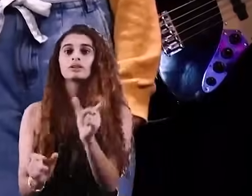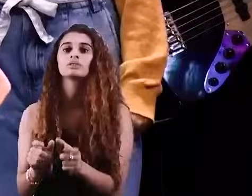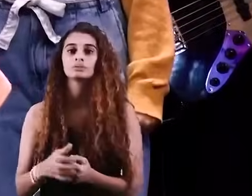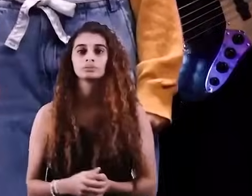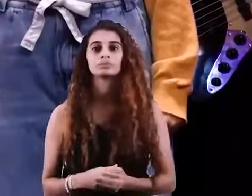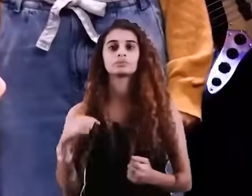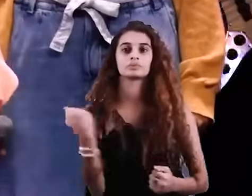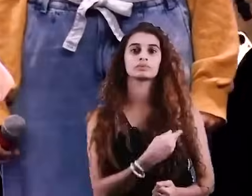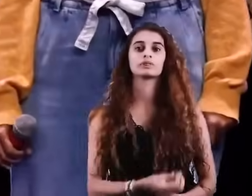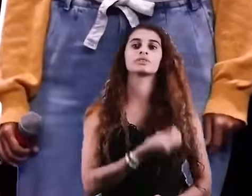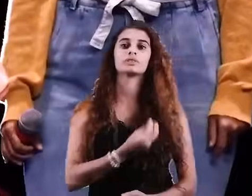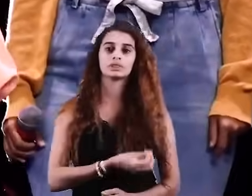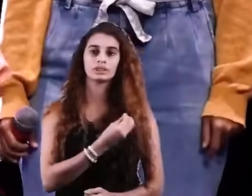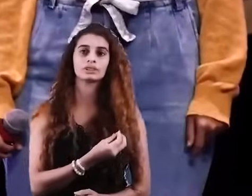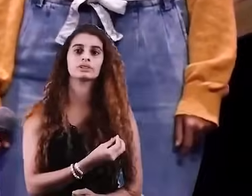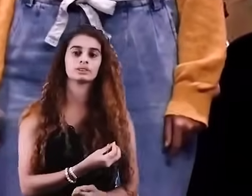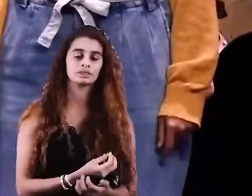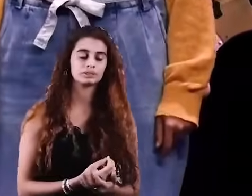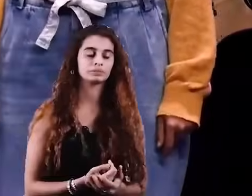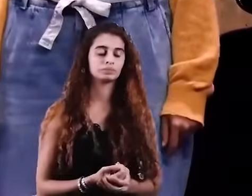A nossa vida é assim.